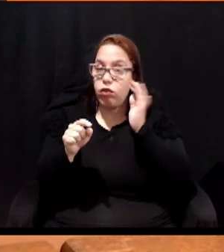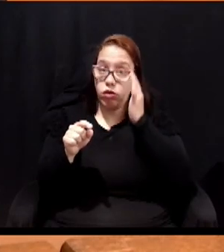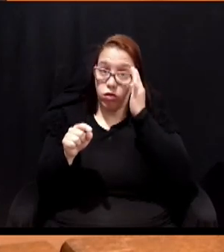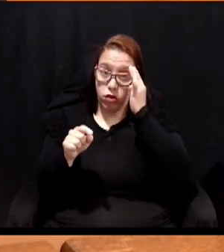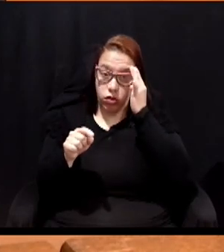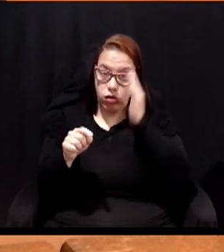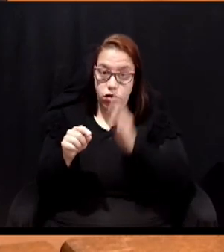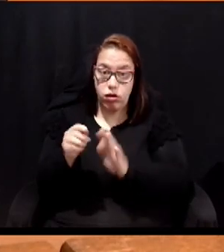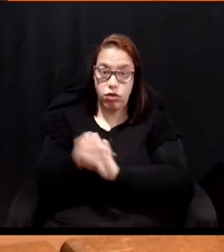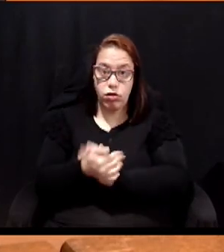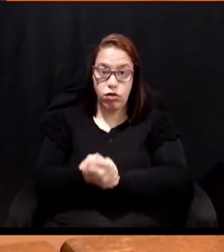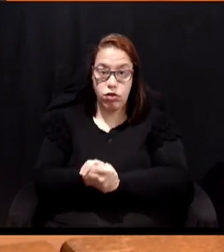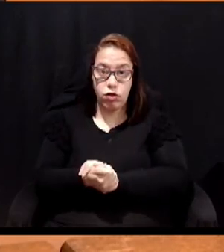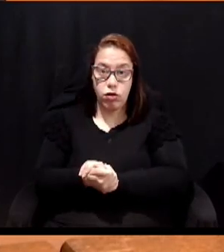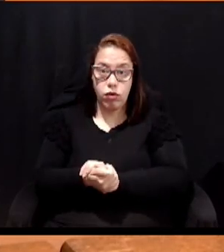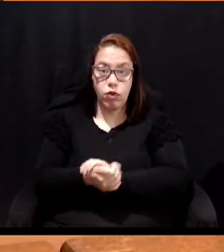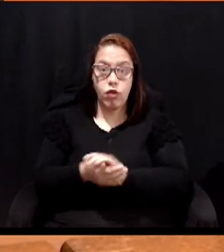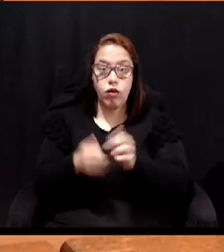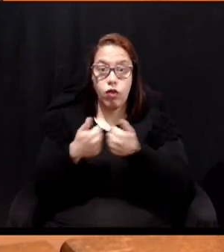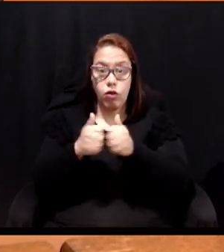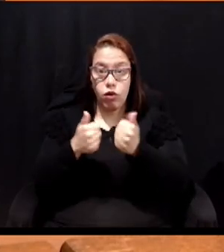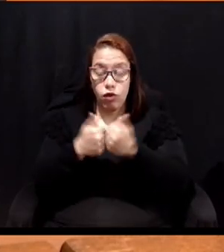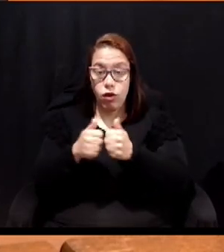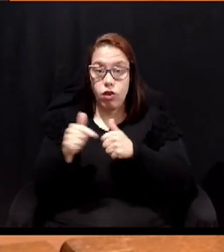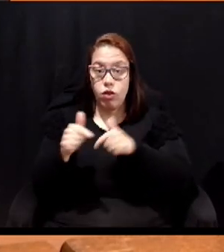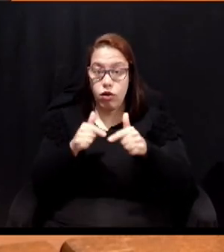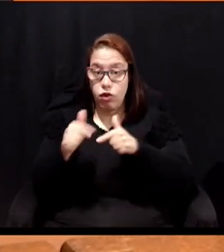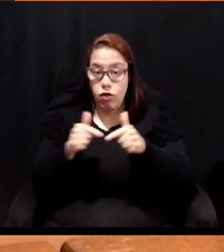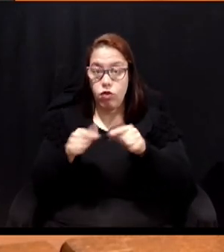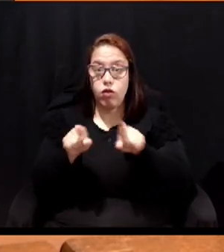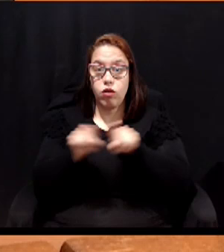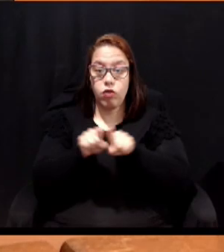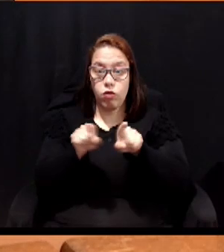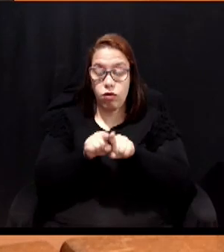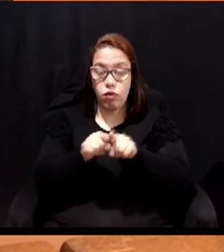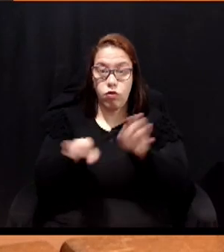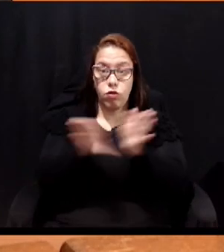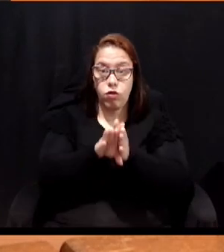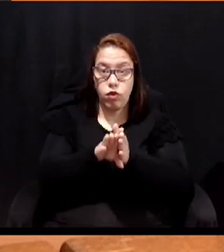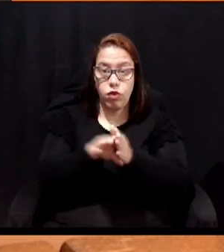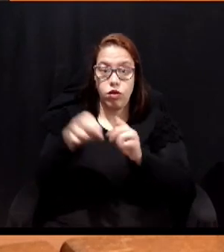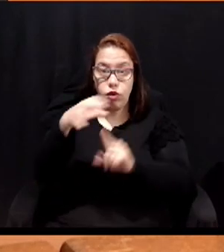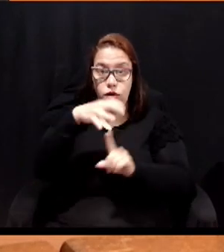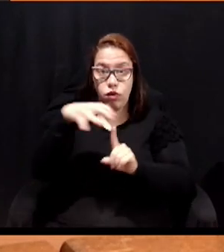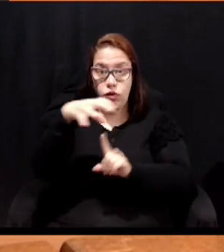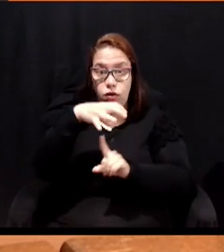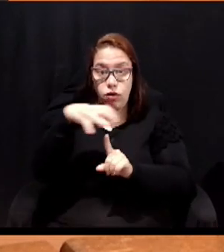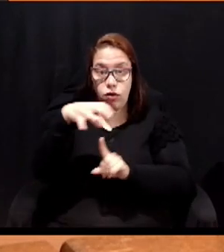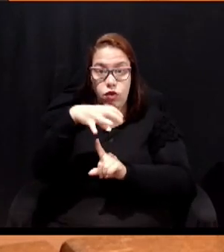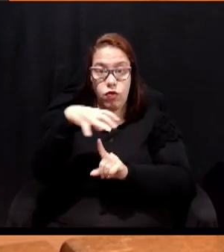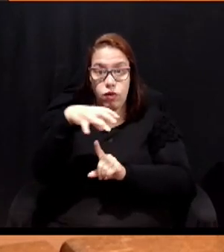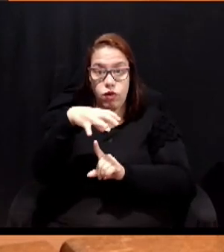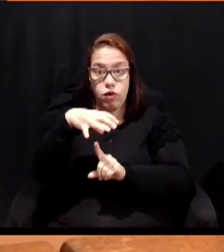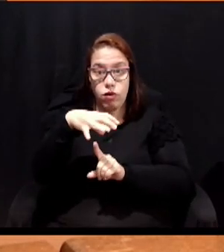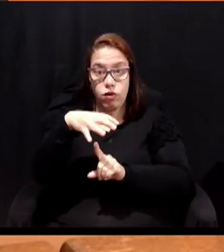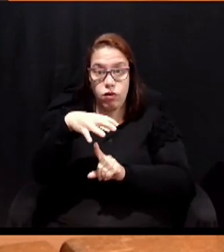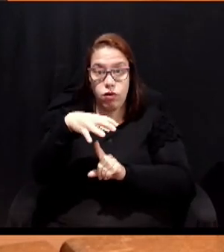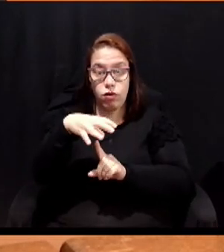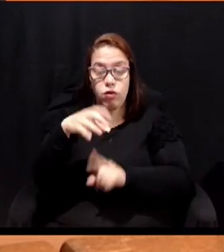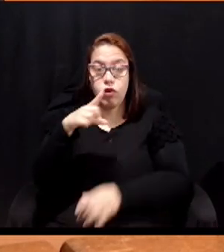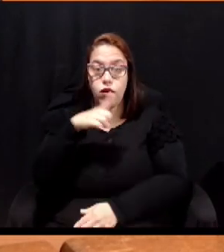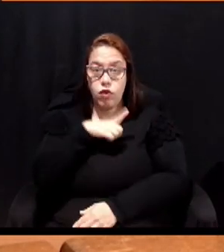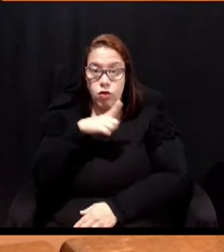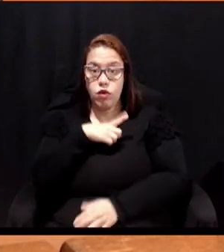o ônibus aguardando, como também a entrada na feira, entende? Então, nós temos essa